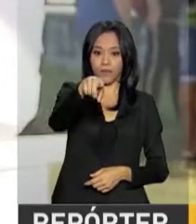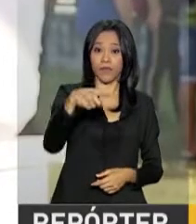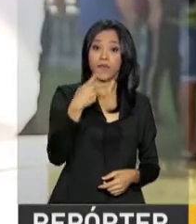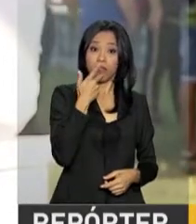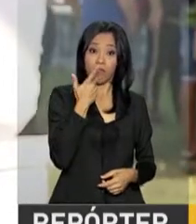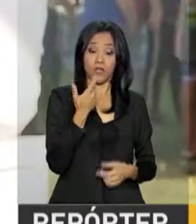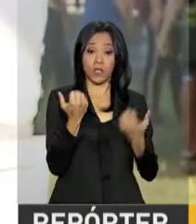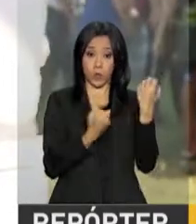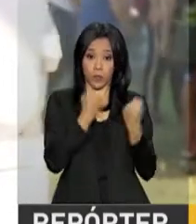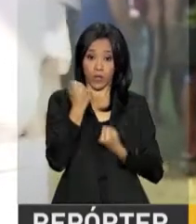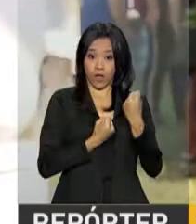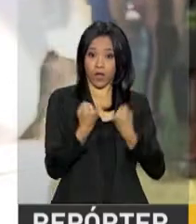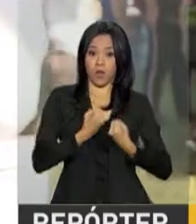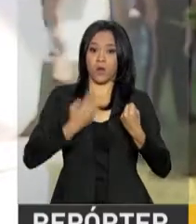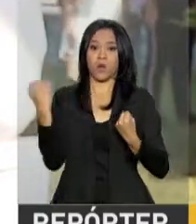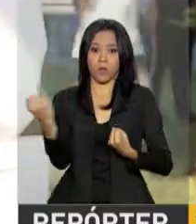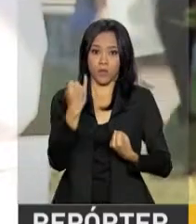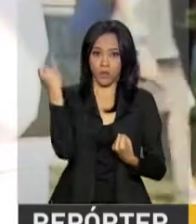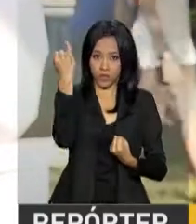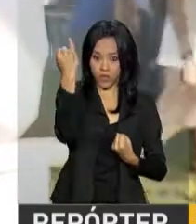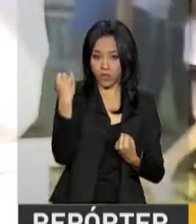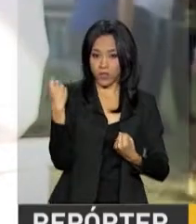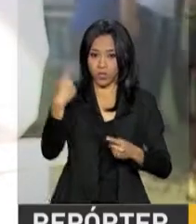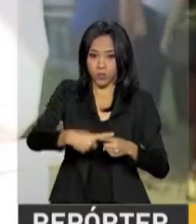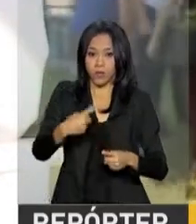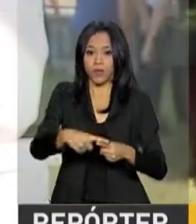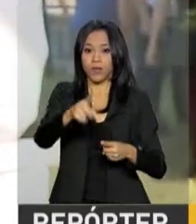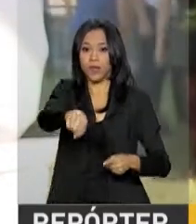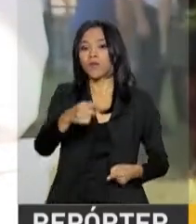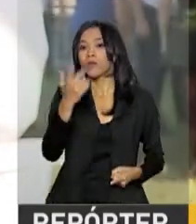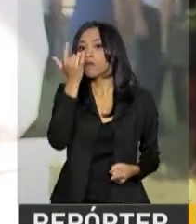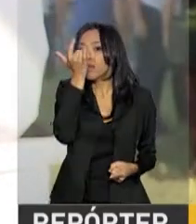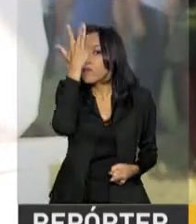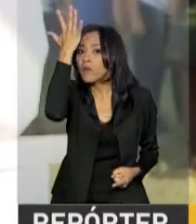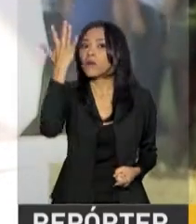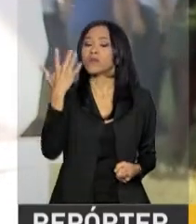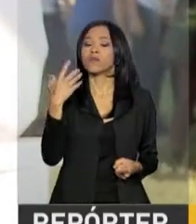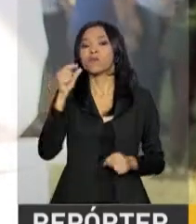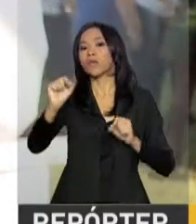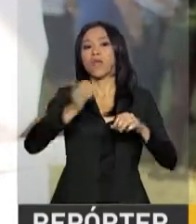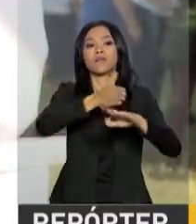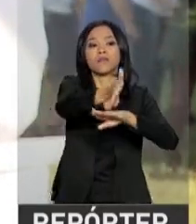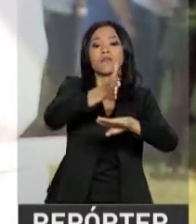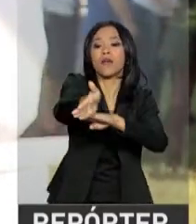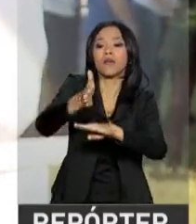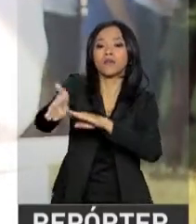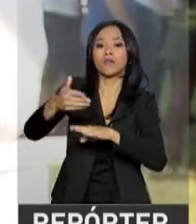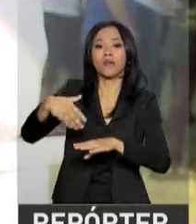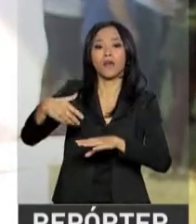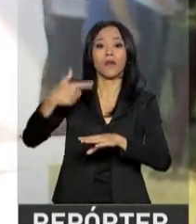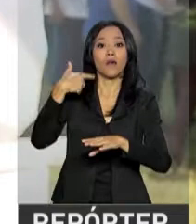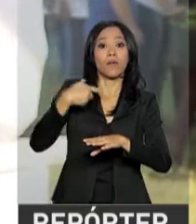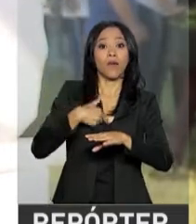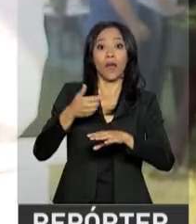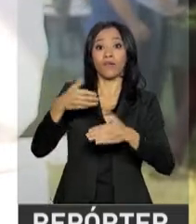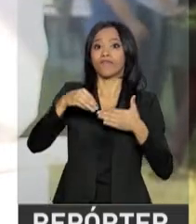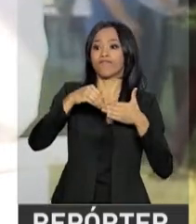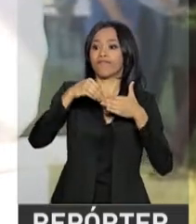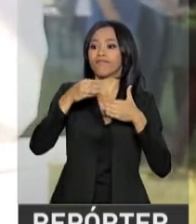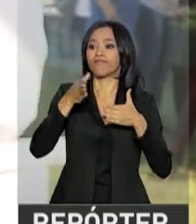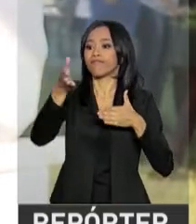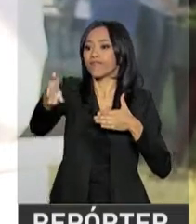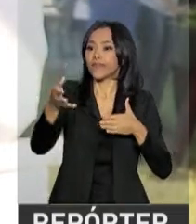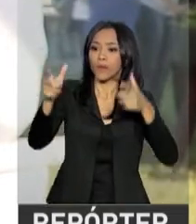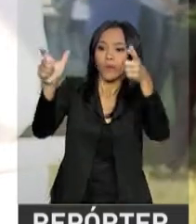é importantíssimo para a gente, porque ele facilita o acesso na hora de um atendimento. Resende tem uma